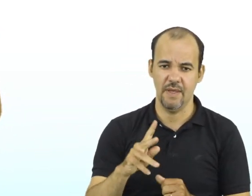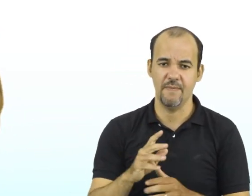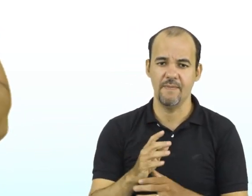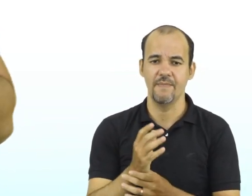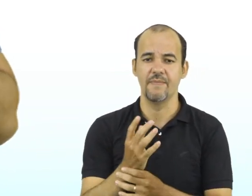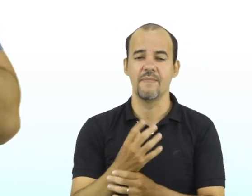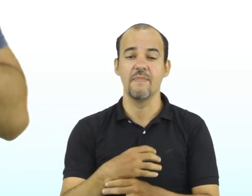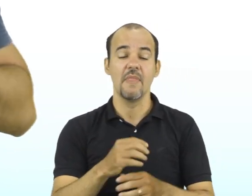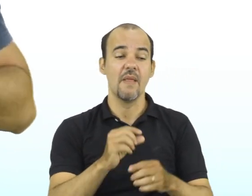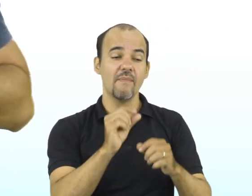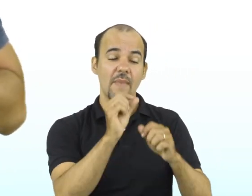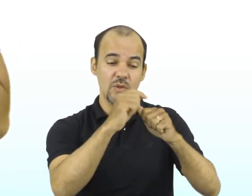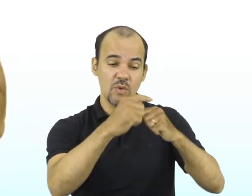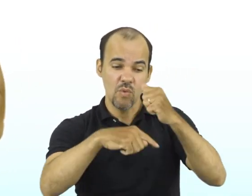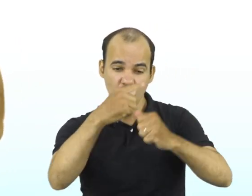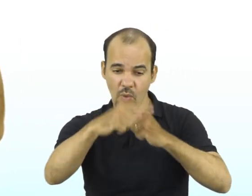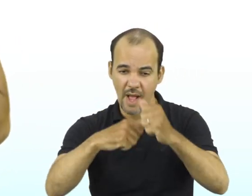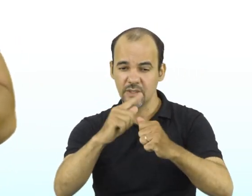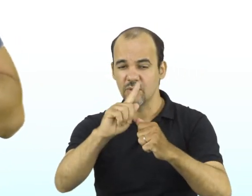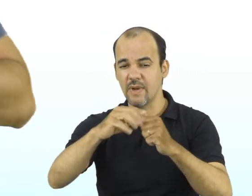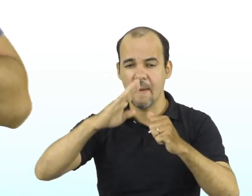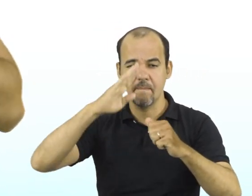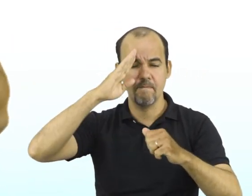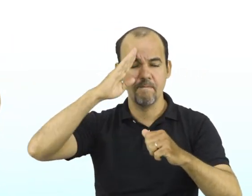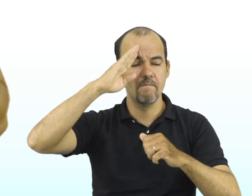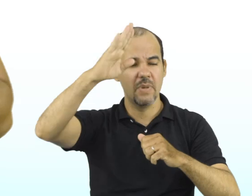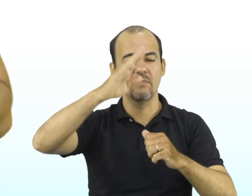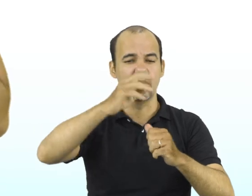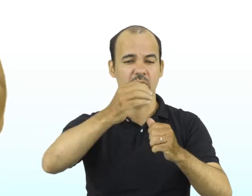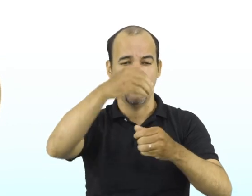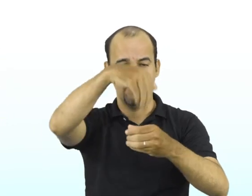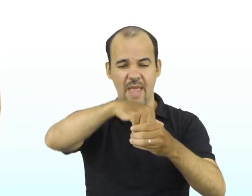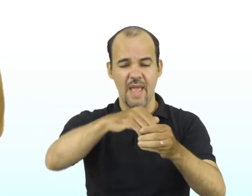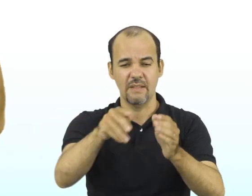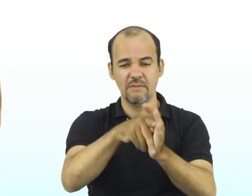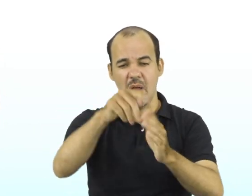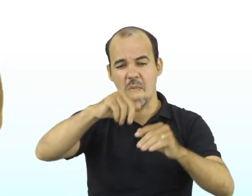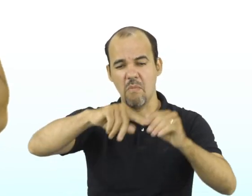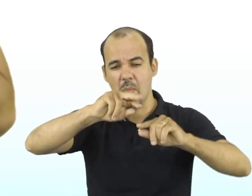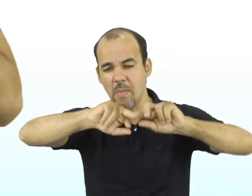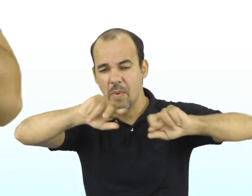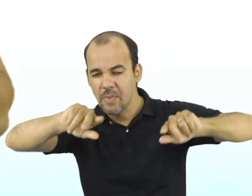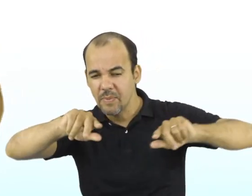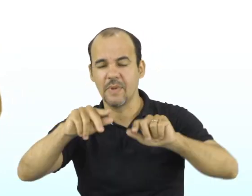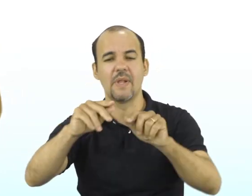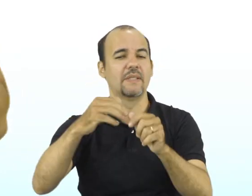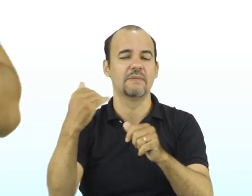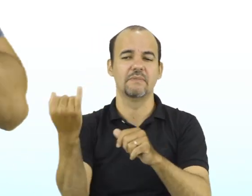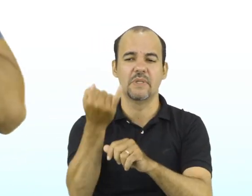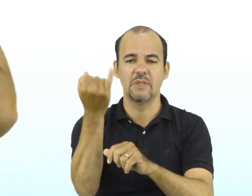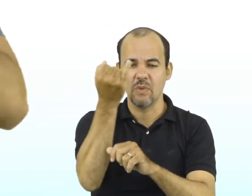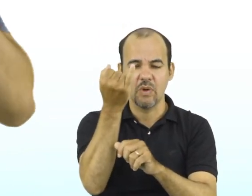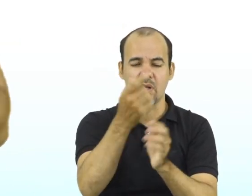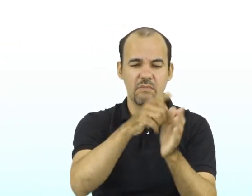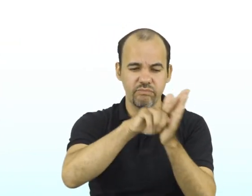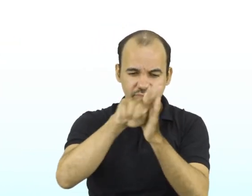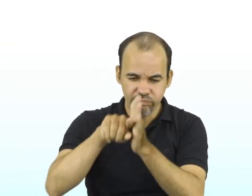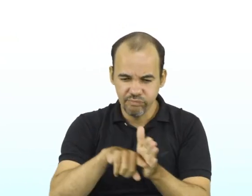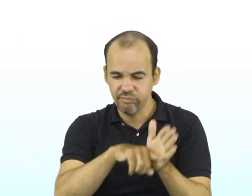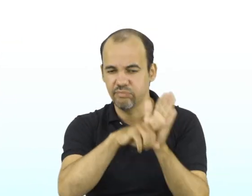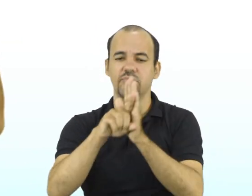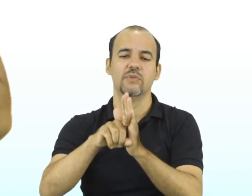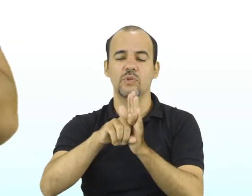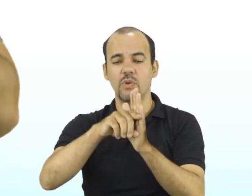matéria. Mas é a parte fundamental, com propriedades intensas, propriedades de extrema importância para o estudo da